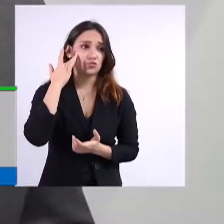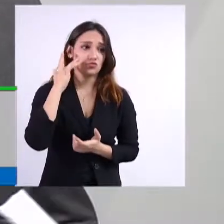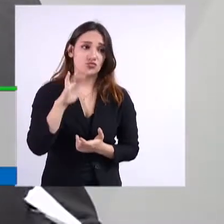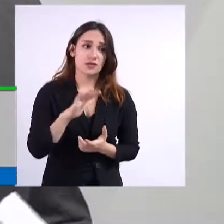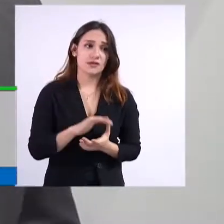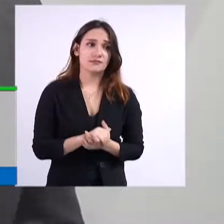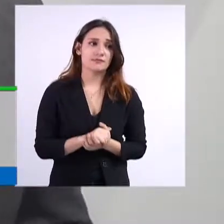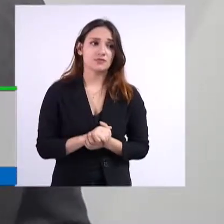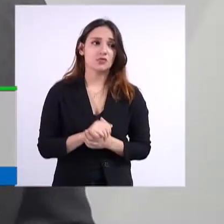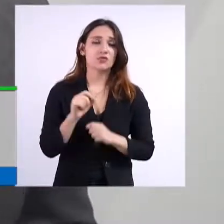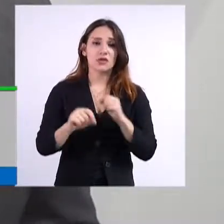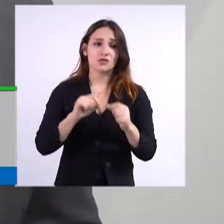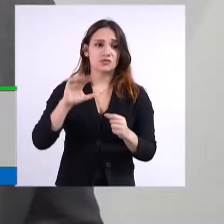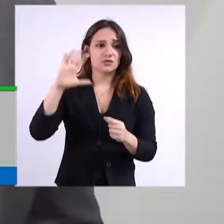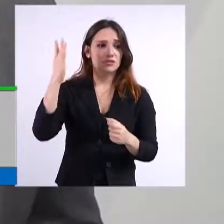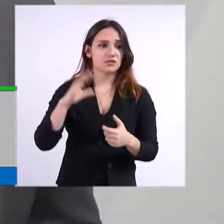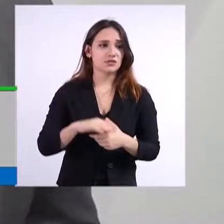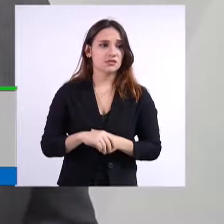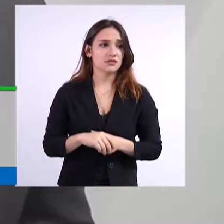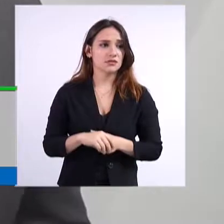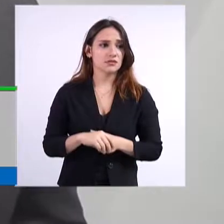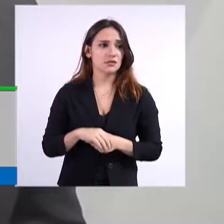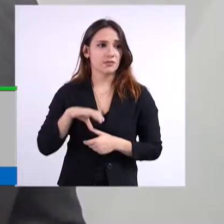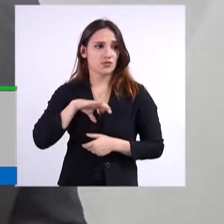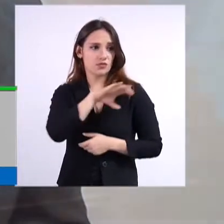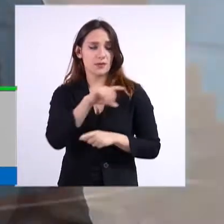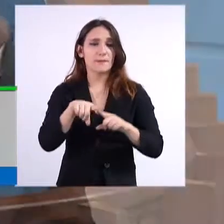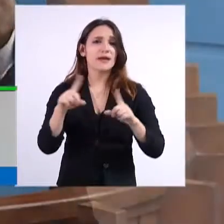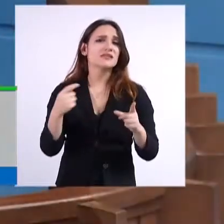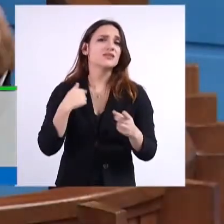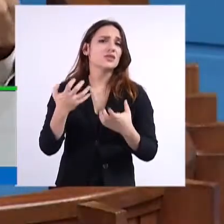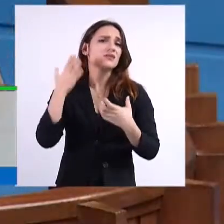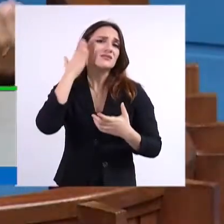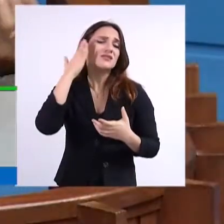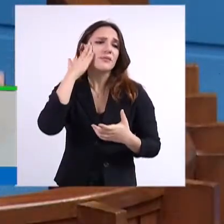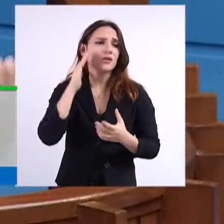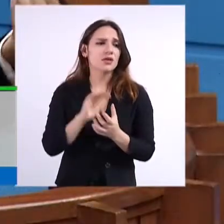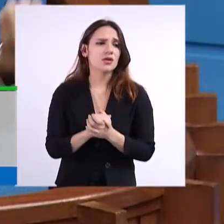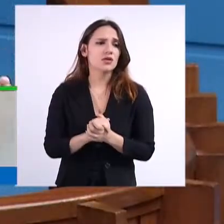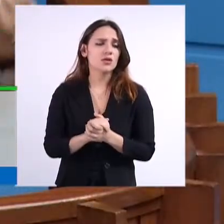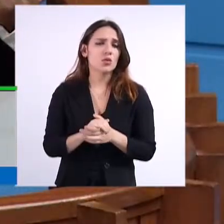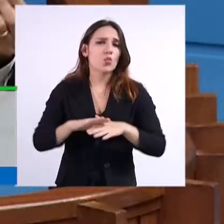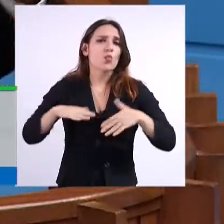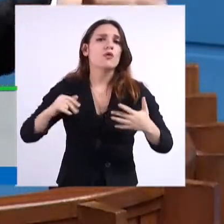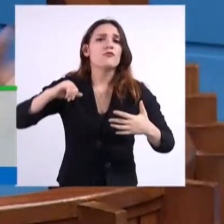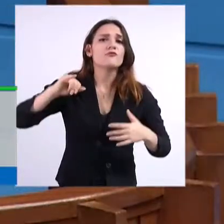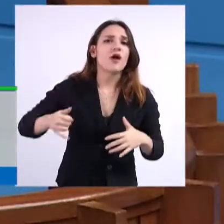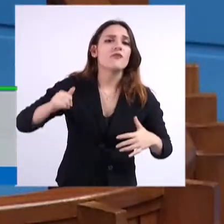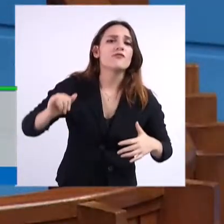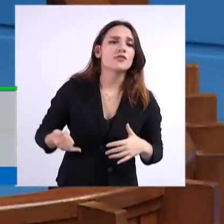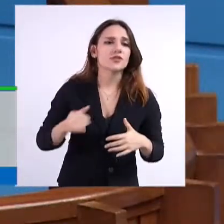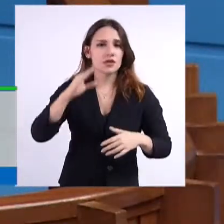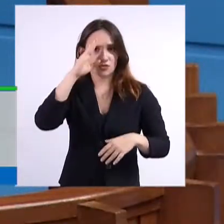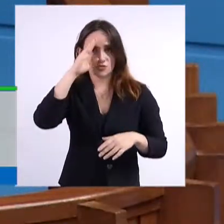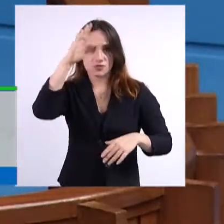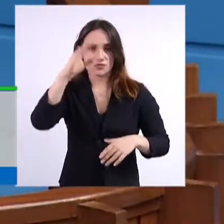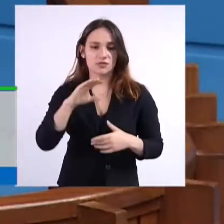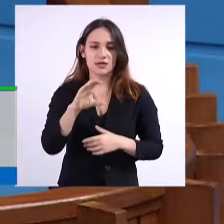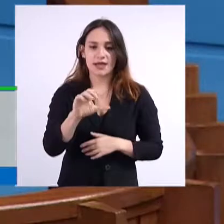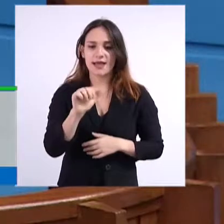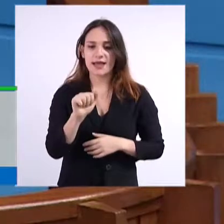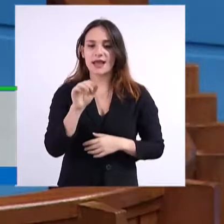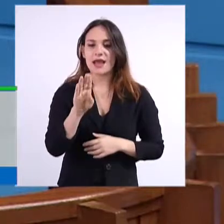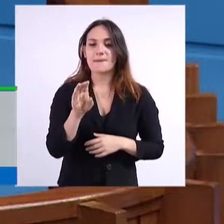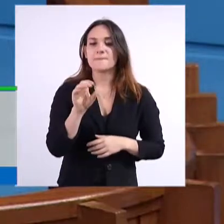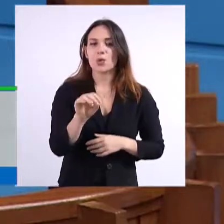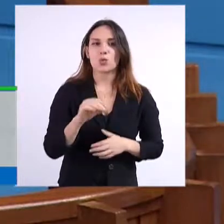ontem. Mas eu quero saber qual que é a vantagem para o soldado e para o cabo.